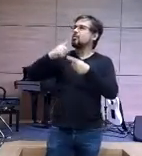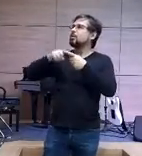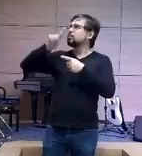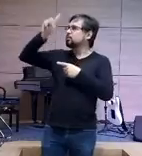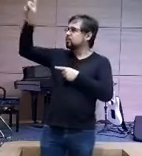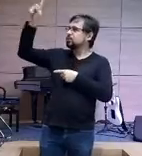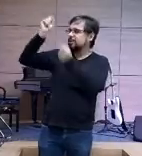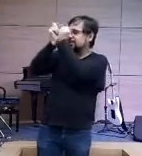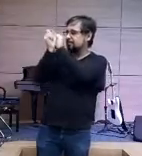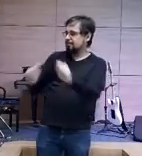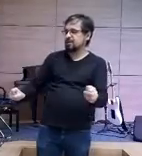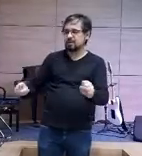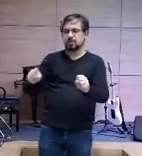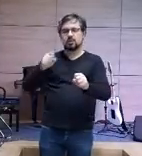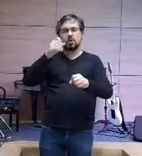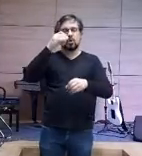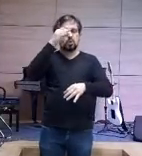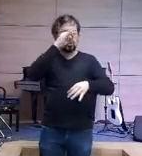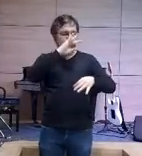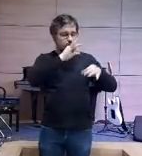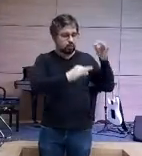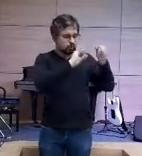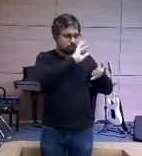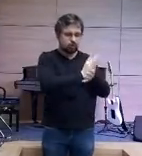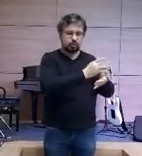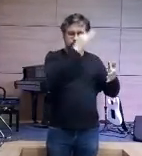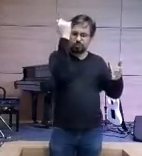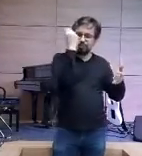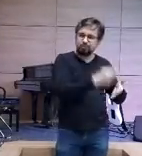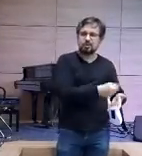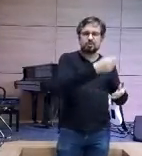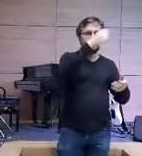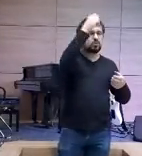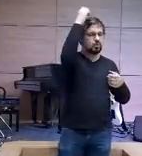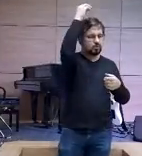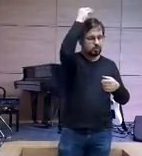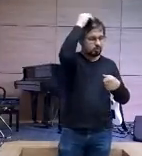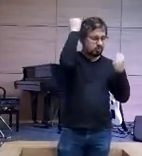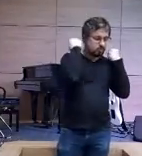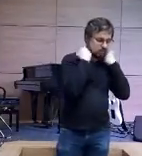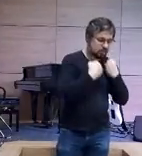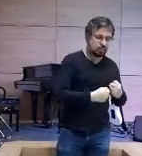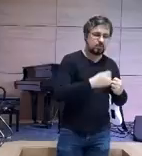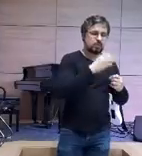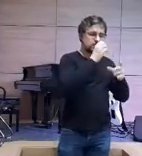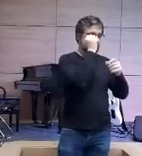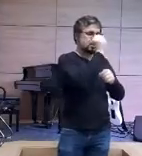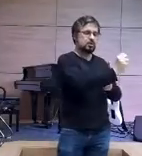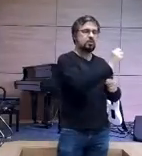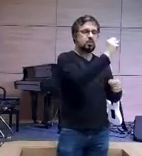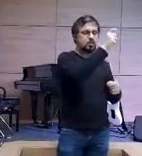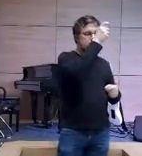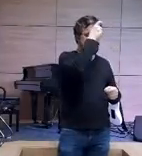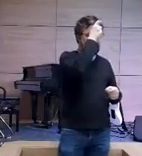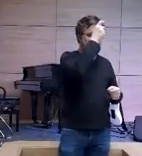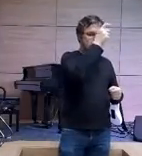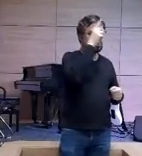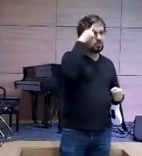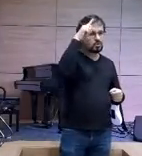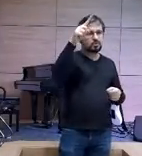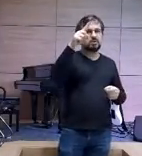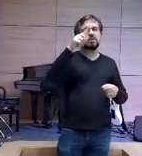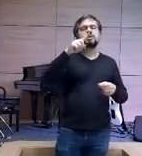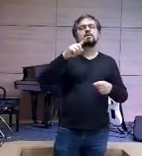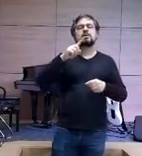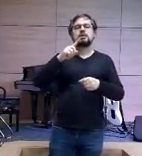o jugo da sua carga eo bordão do seu ombro que é o certo do seu opressor como no